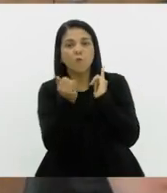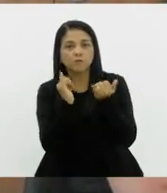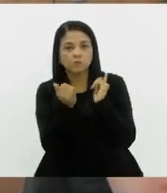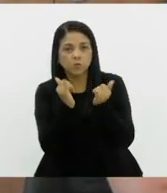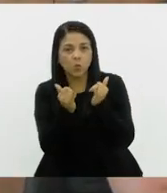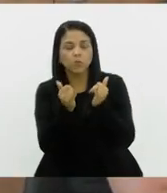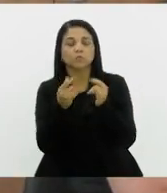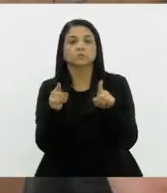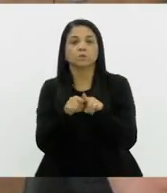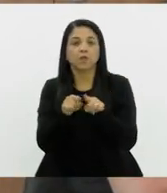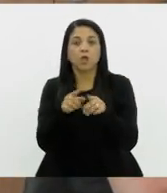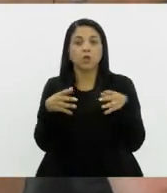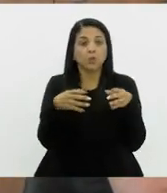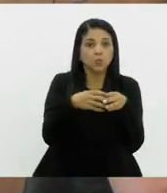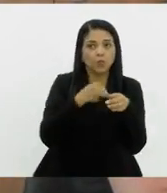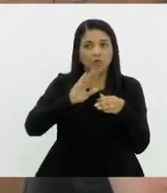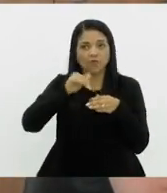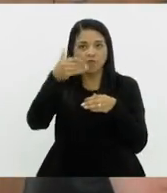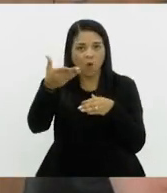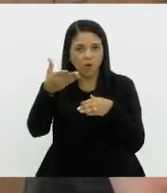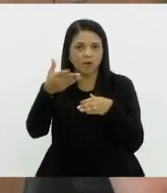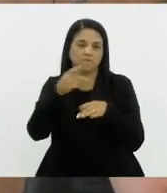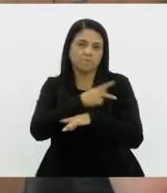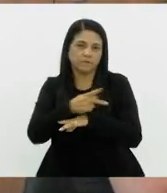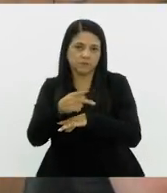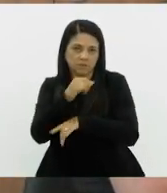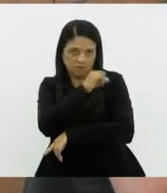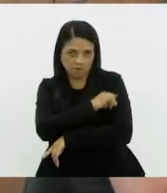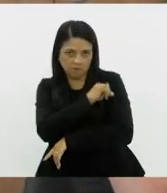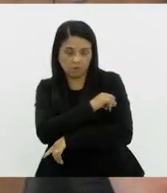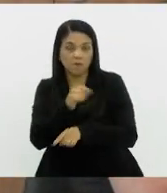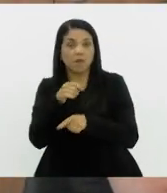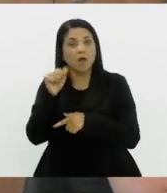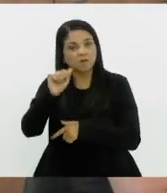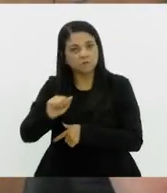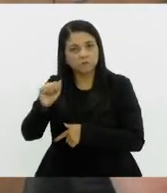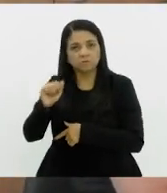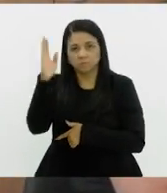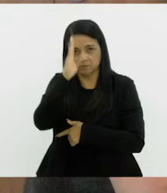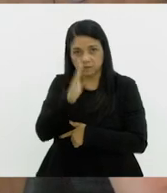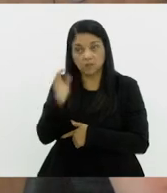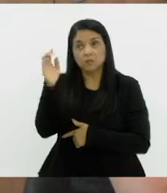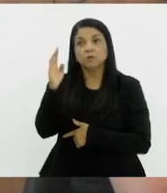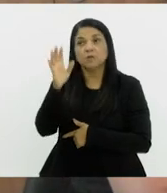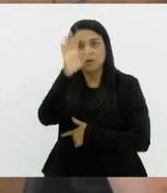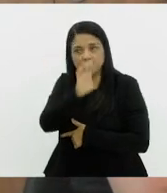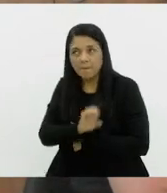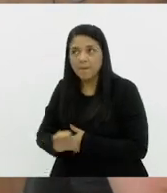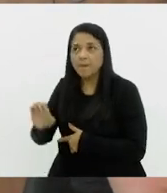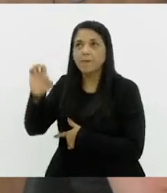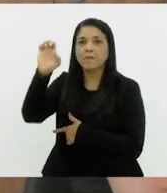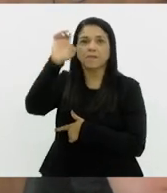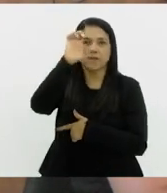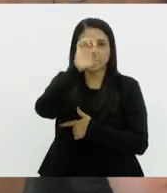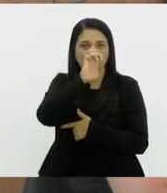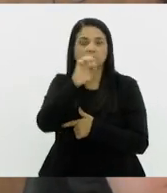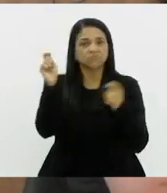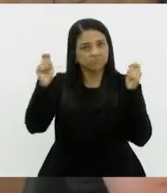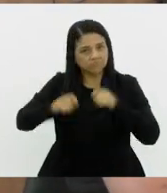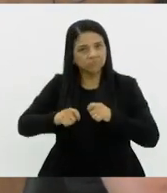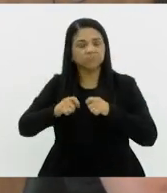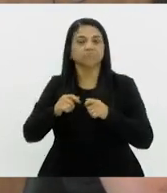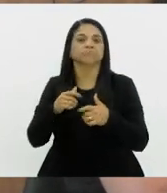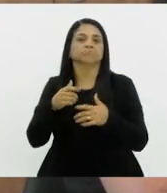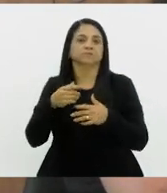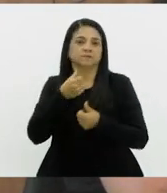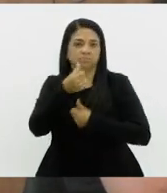para grupos que eventualmente venham de fora, haja vista que essa associação brasileira ela é de caráter nacional, portanto, ela tem possibilidade de fazer esse tipo de